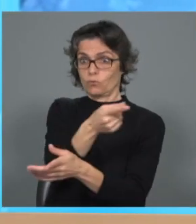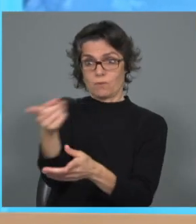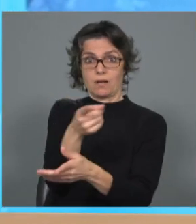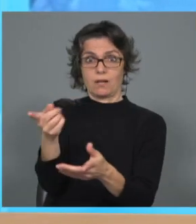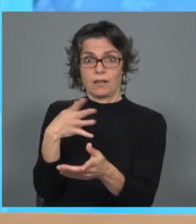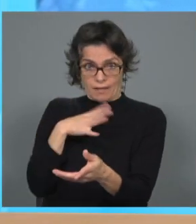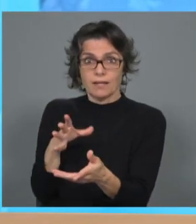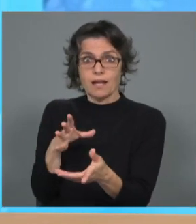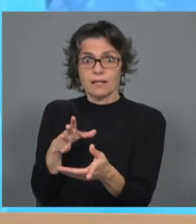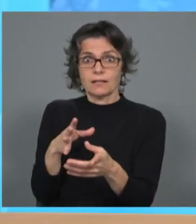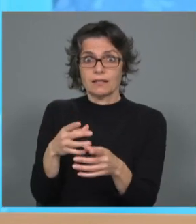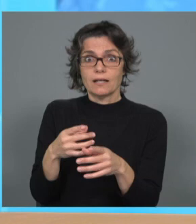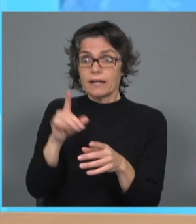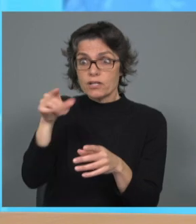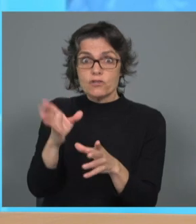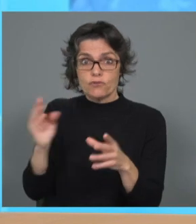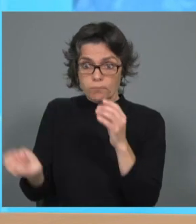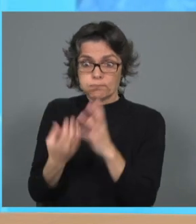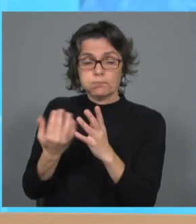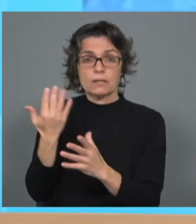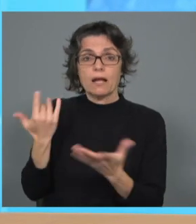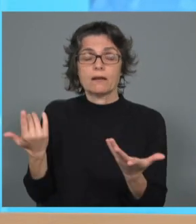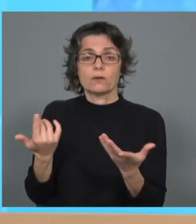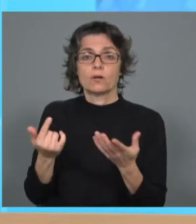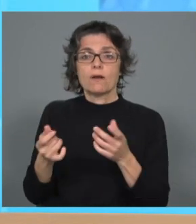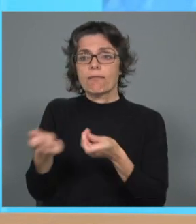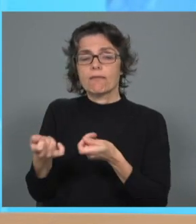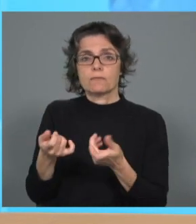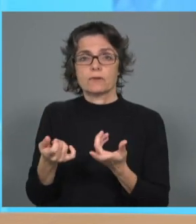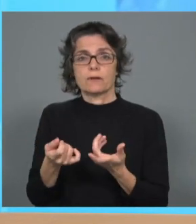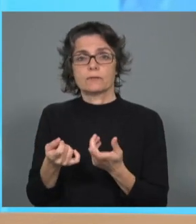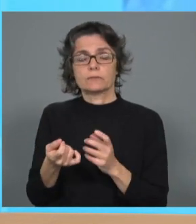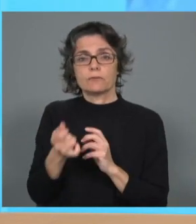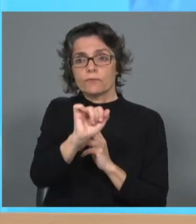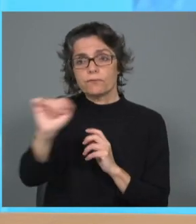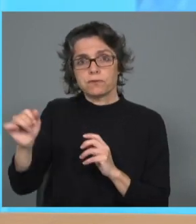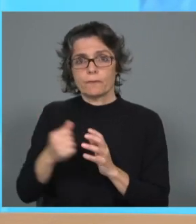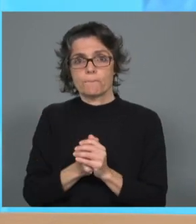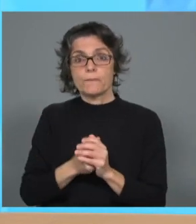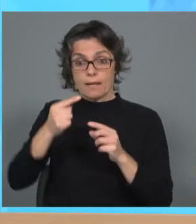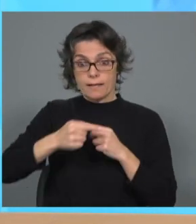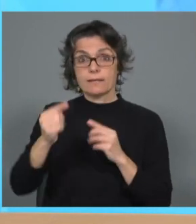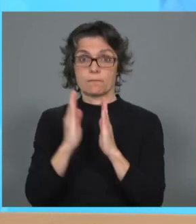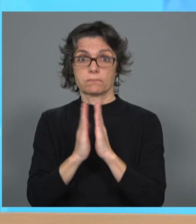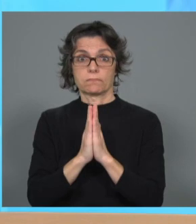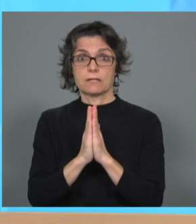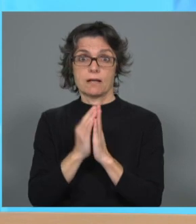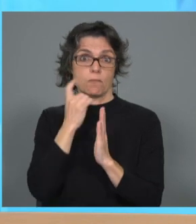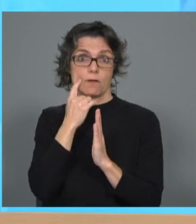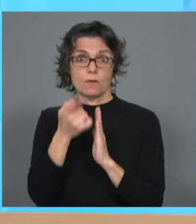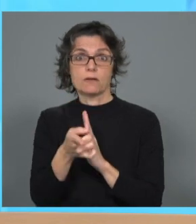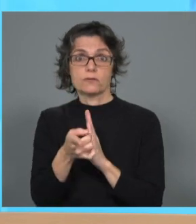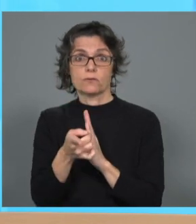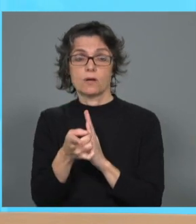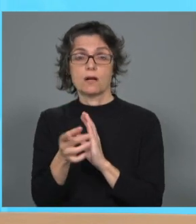criado dinâmicas muito específicas e agora na Semana Santa isso acontece. Na